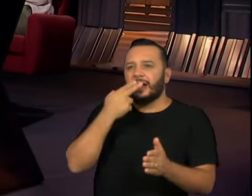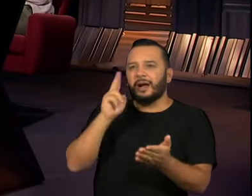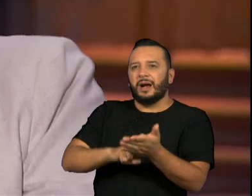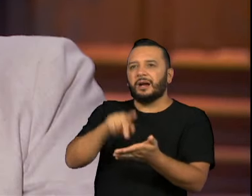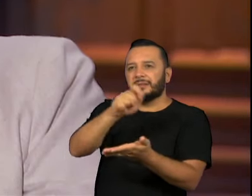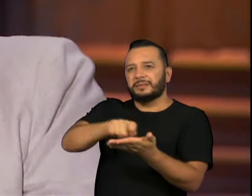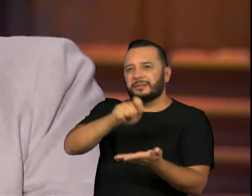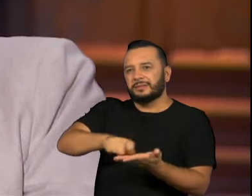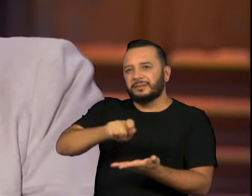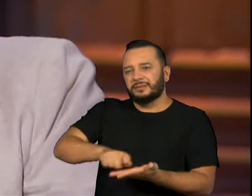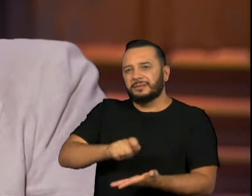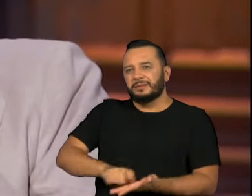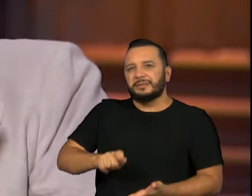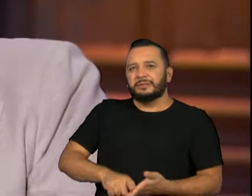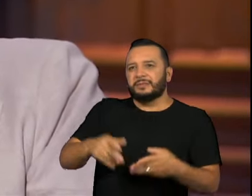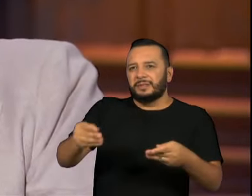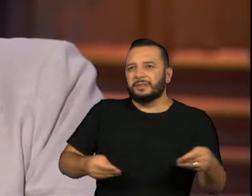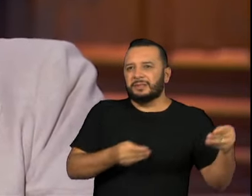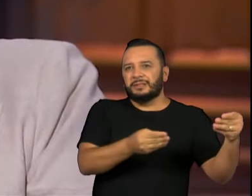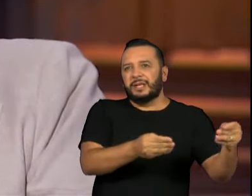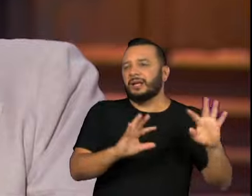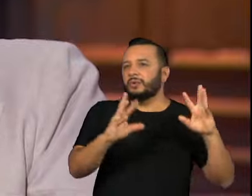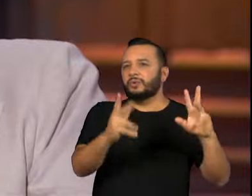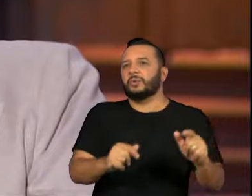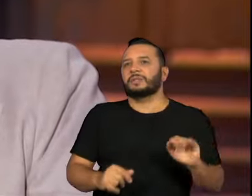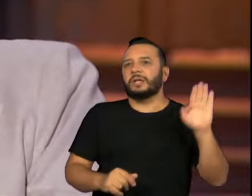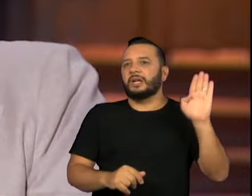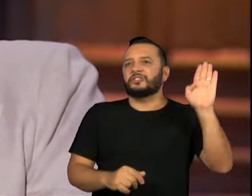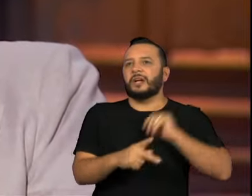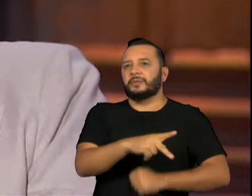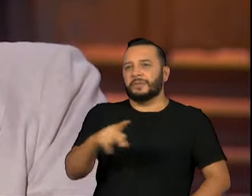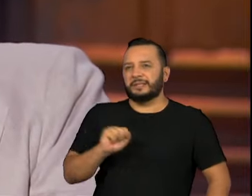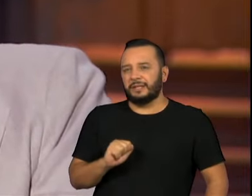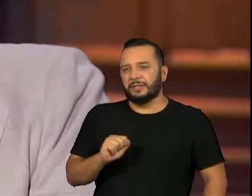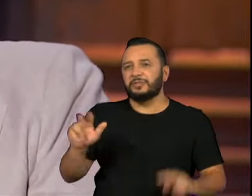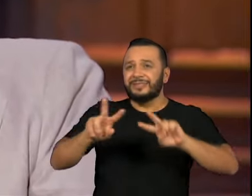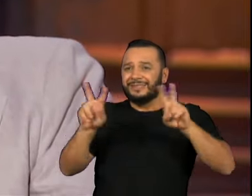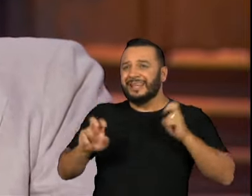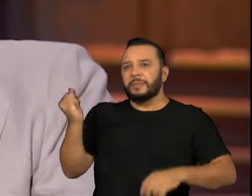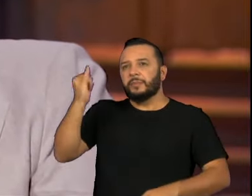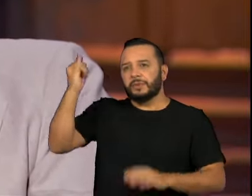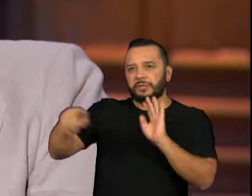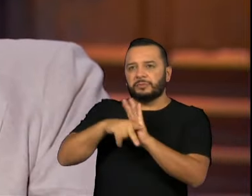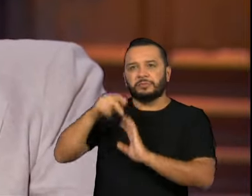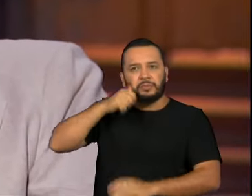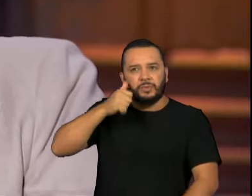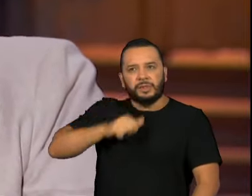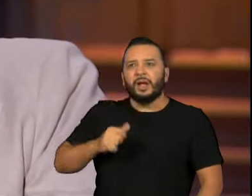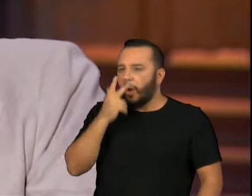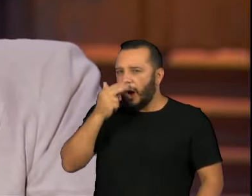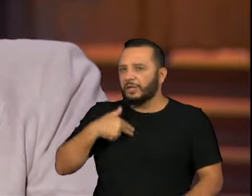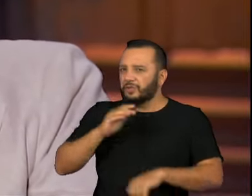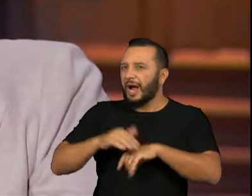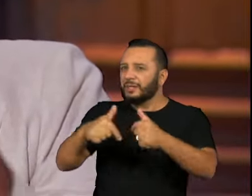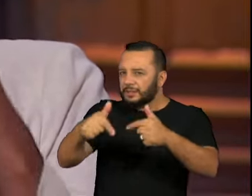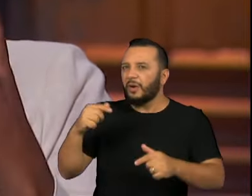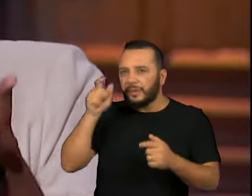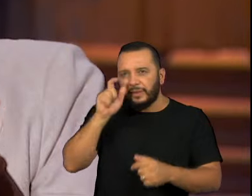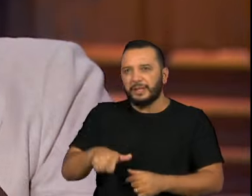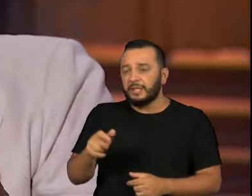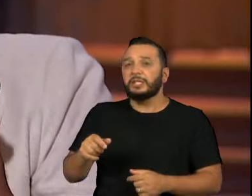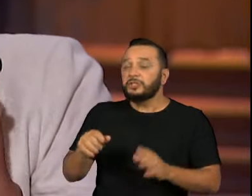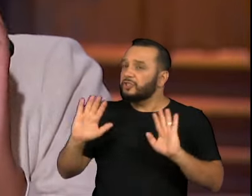carta para ser entregue a todos os presidenciáveis com as pautas que são importantes para as mulheres eu achei essas são muito interessante é